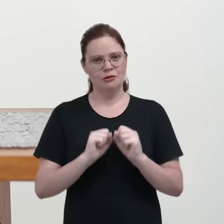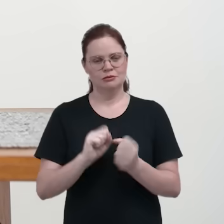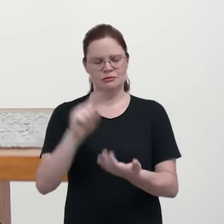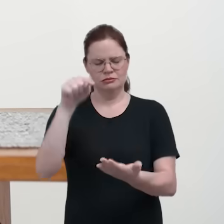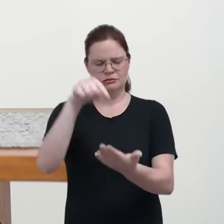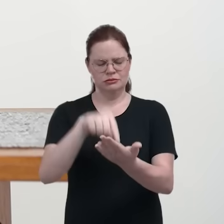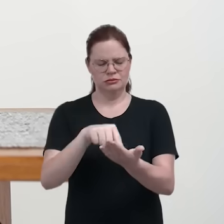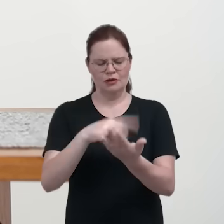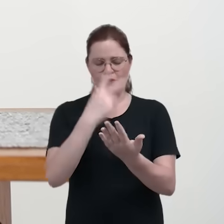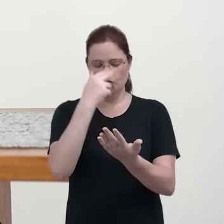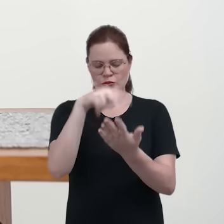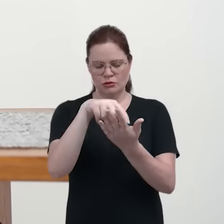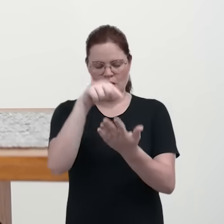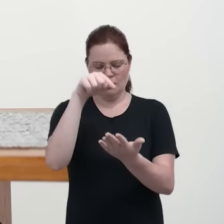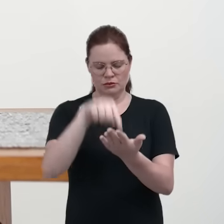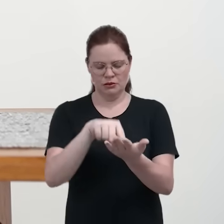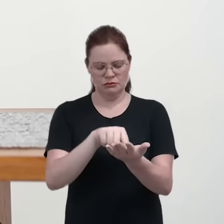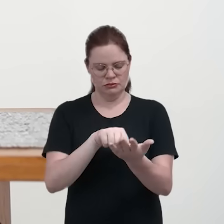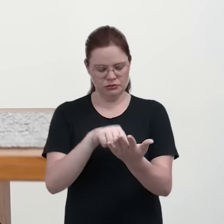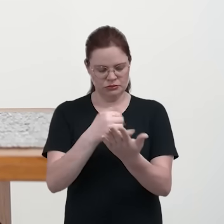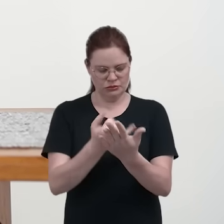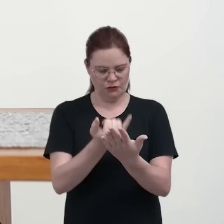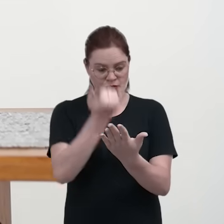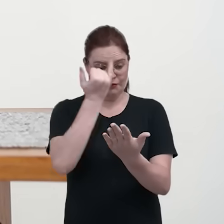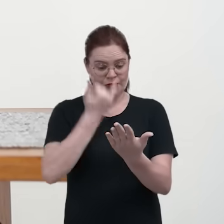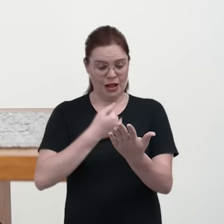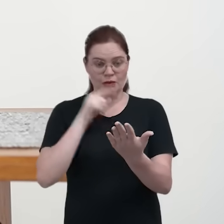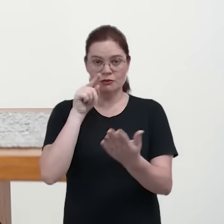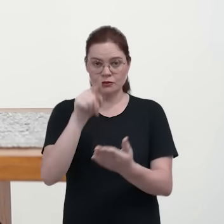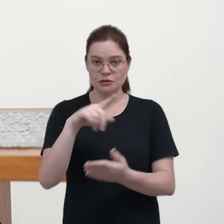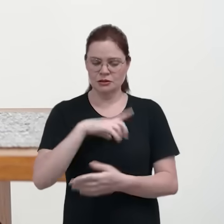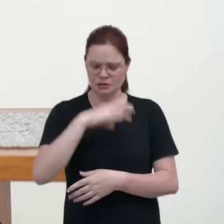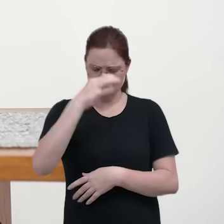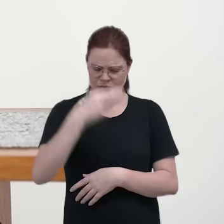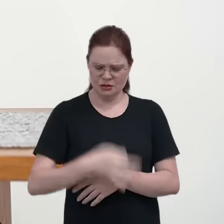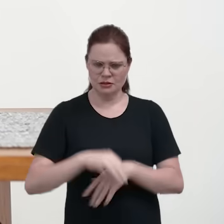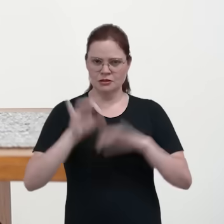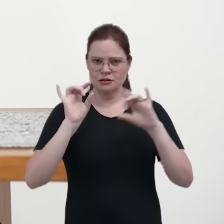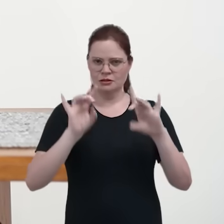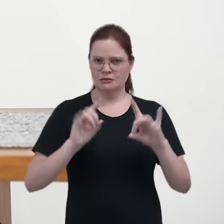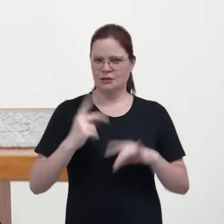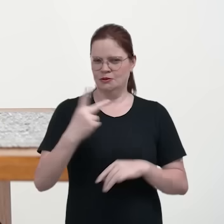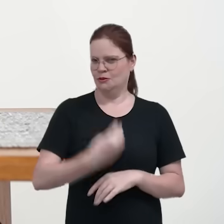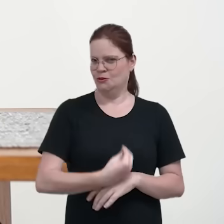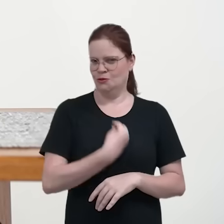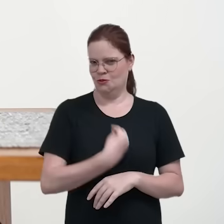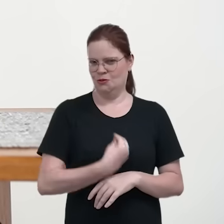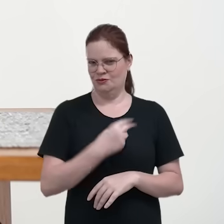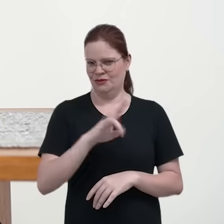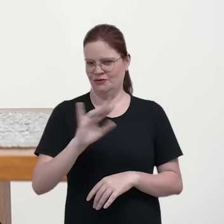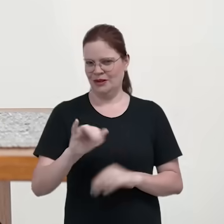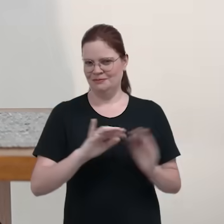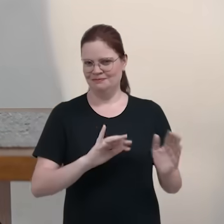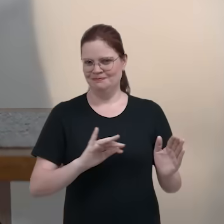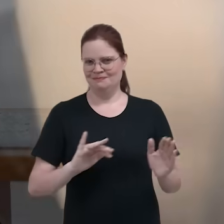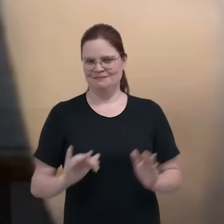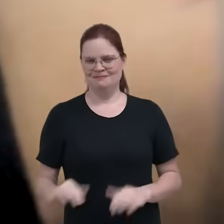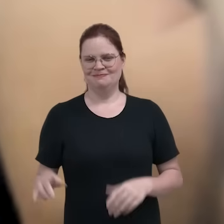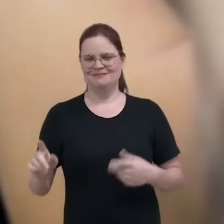o dedo, né? Certamente Deus tem algo especial e maravilhoso para falar com a sua